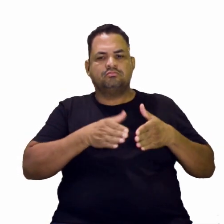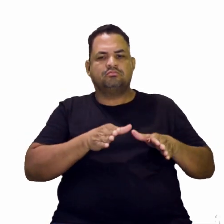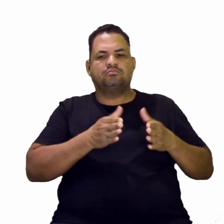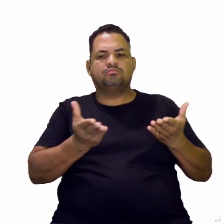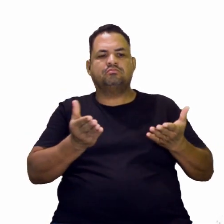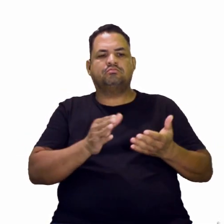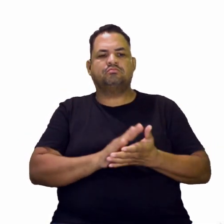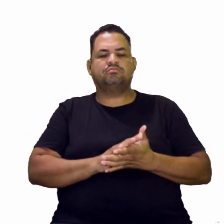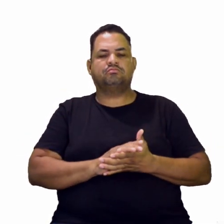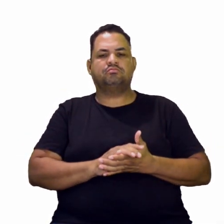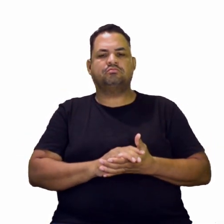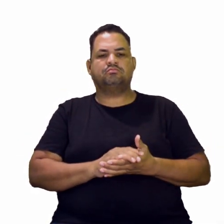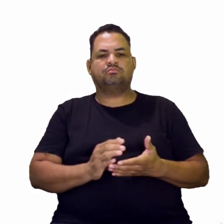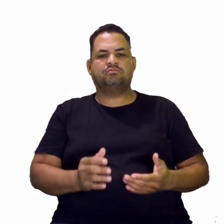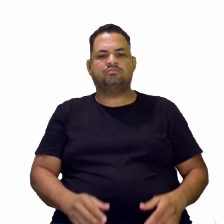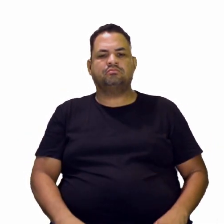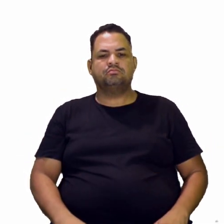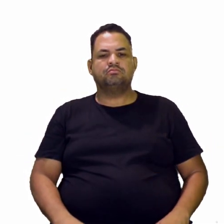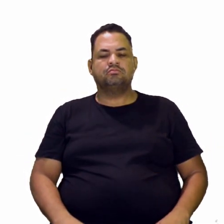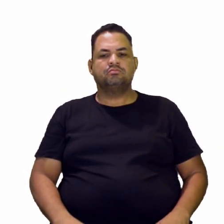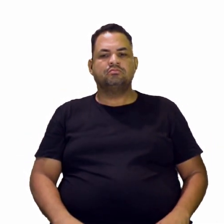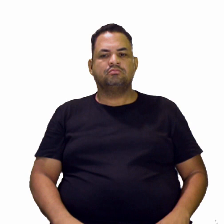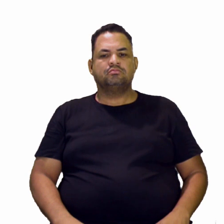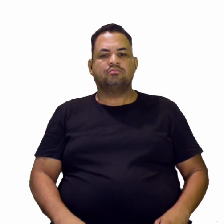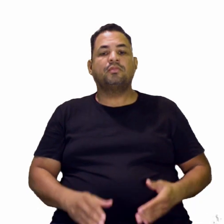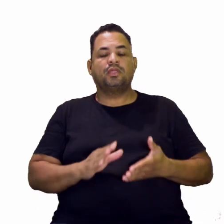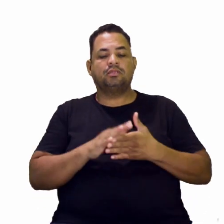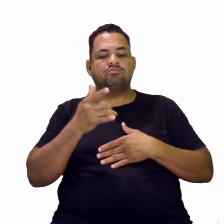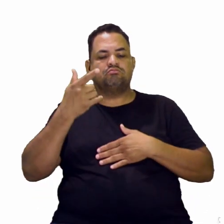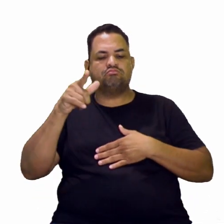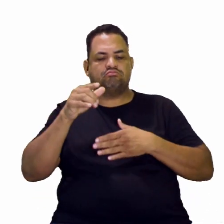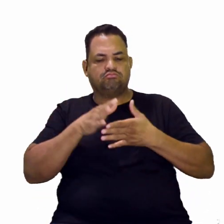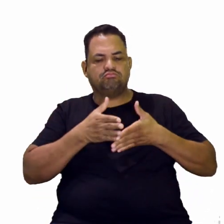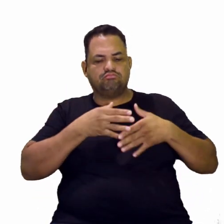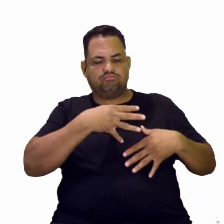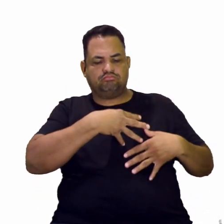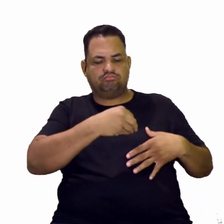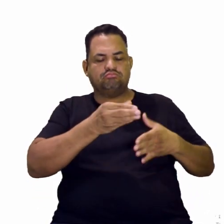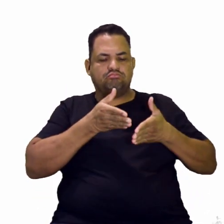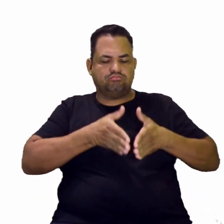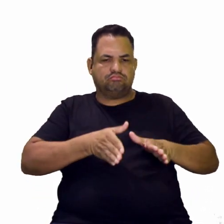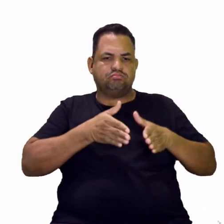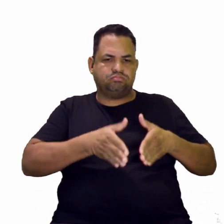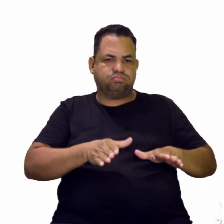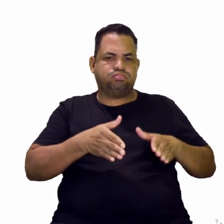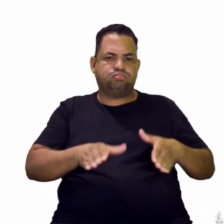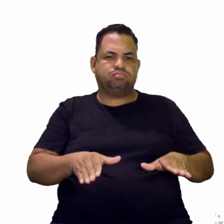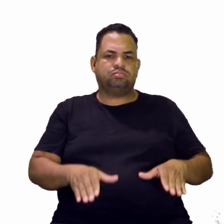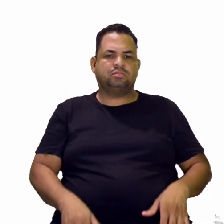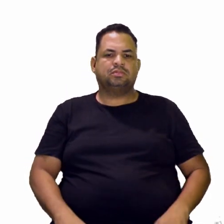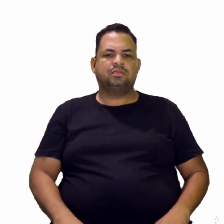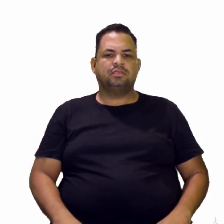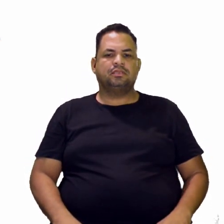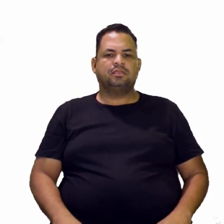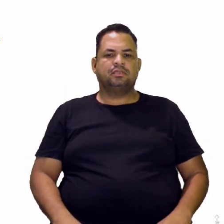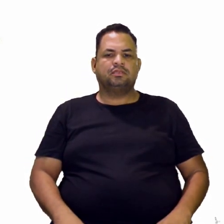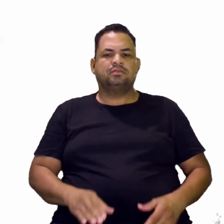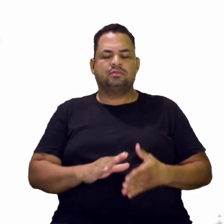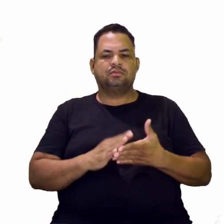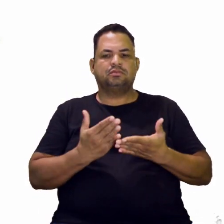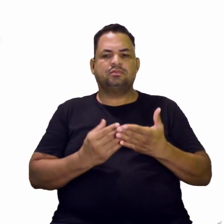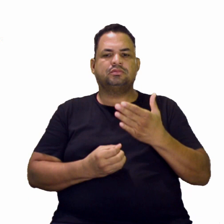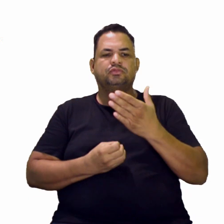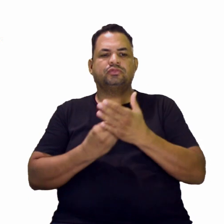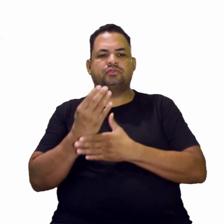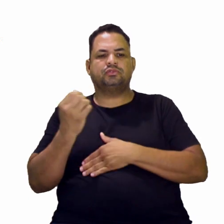entre si. Olha aqui que interessante, ó. Eles conseguem reproduzir entre si e